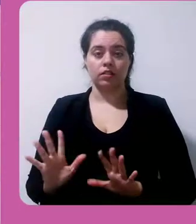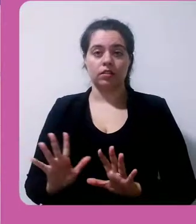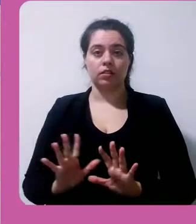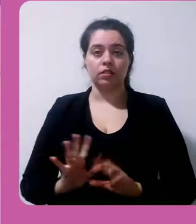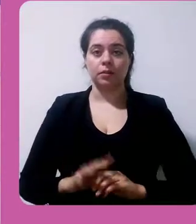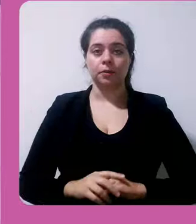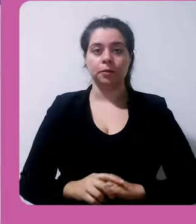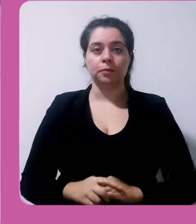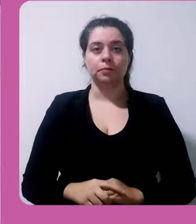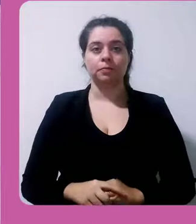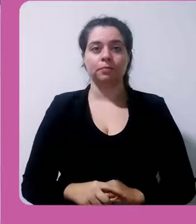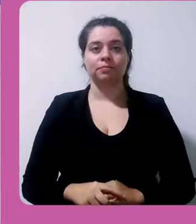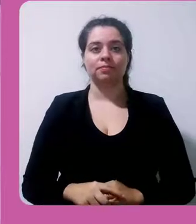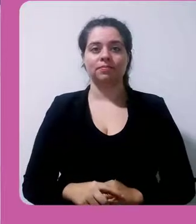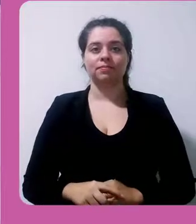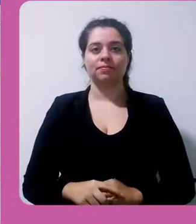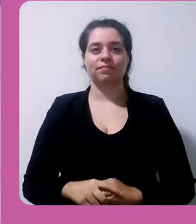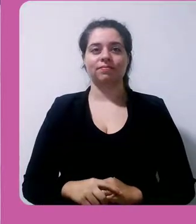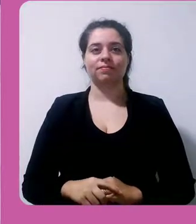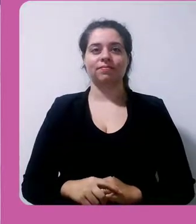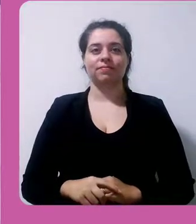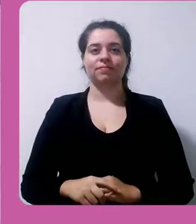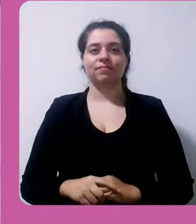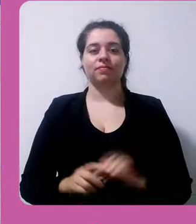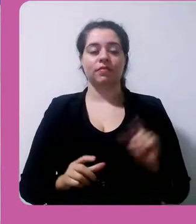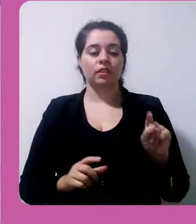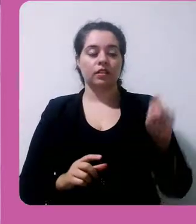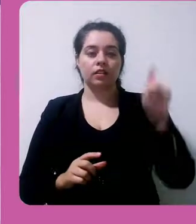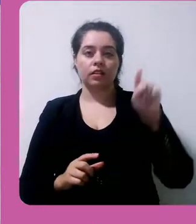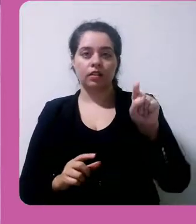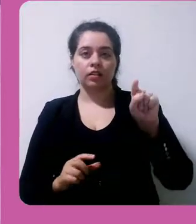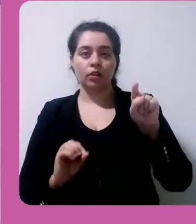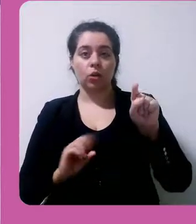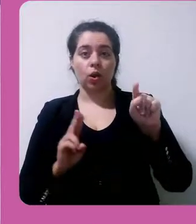naquela setinha para cima, setinha para baixo,